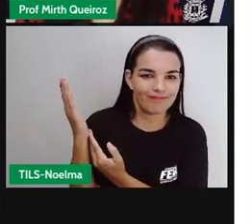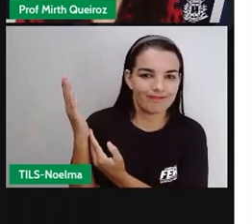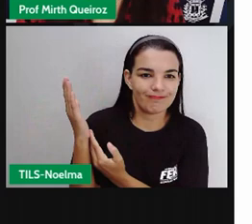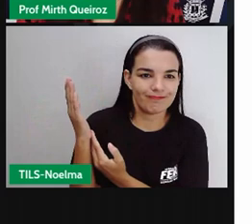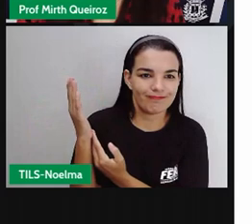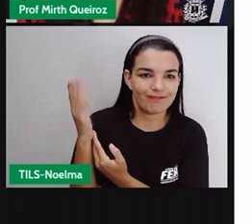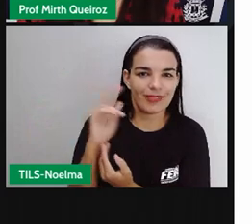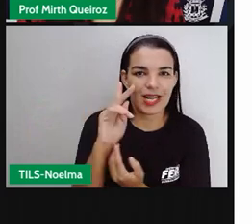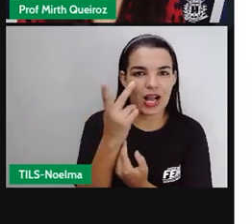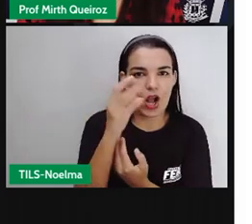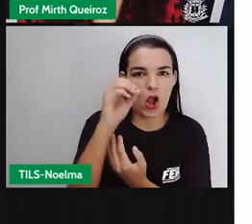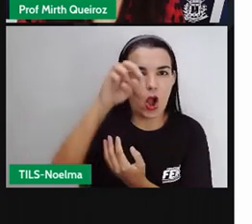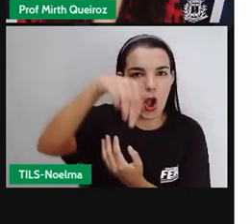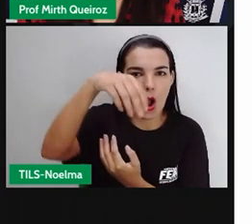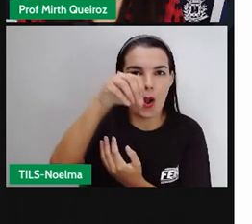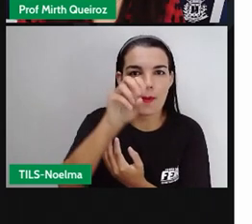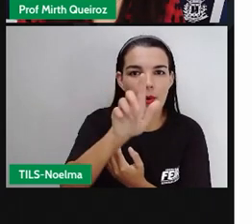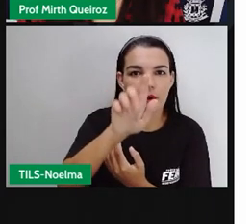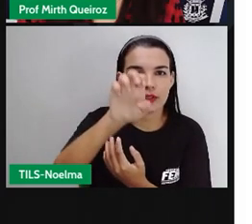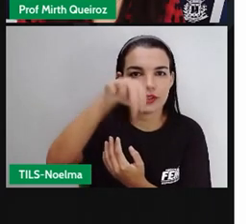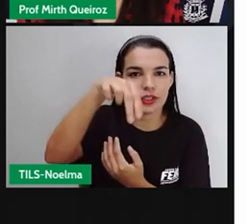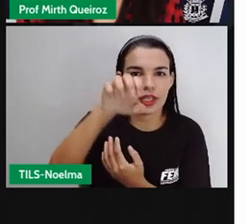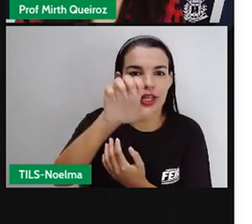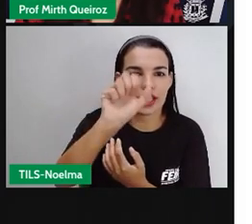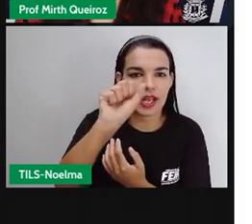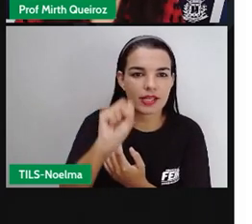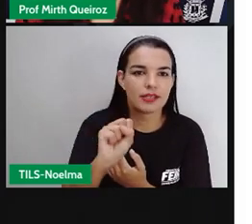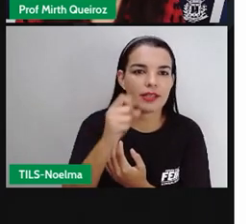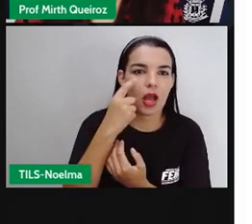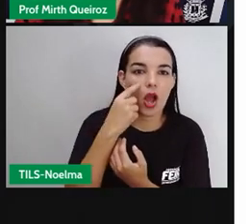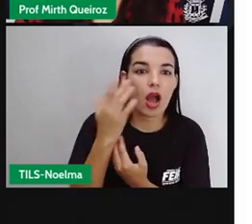misturas homogêneas.